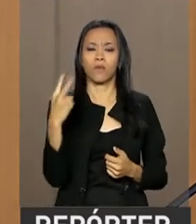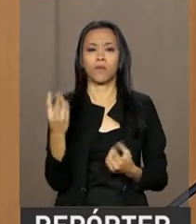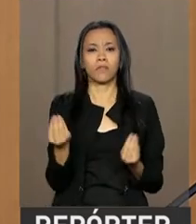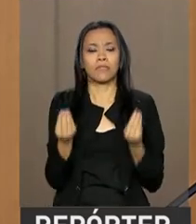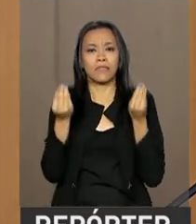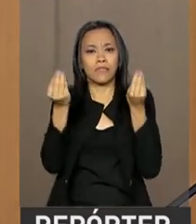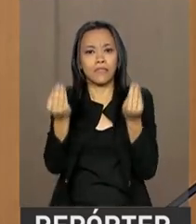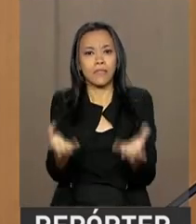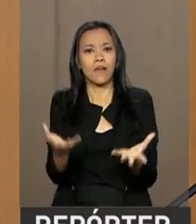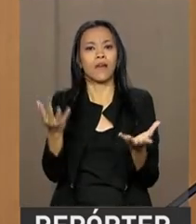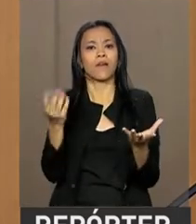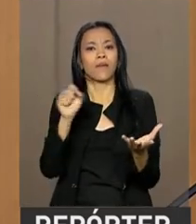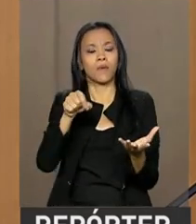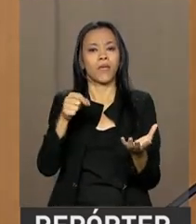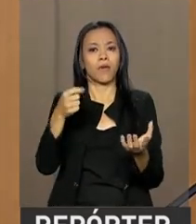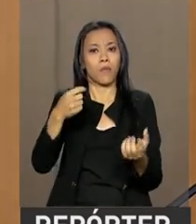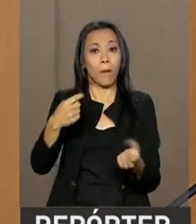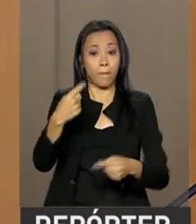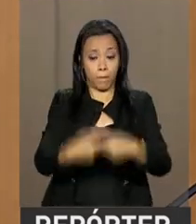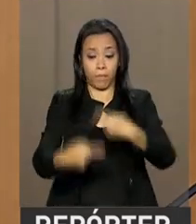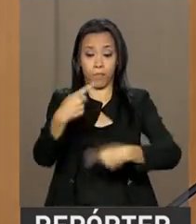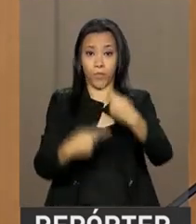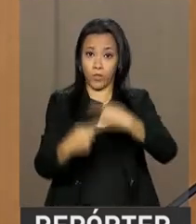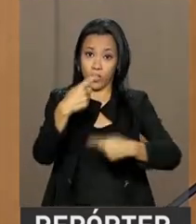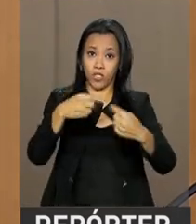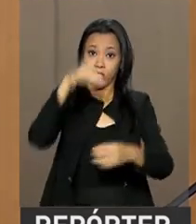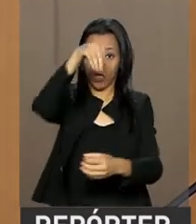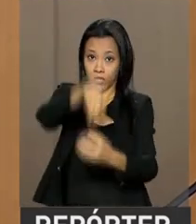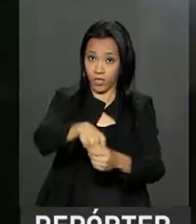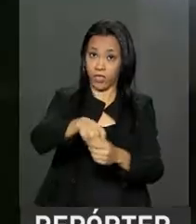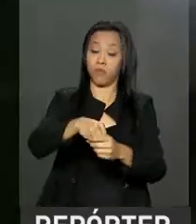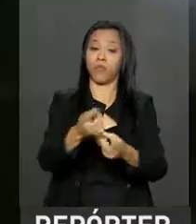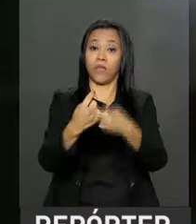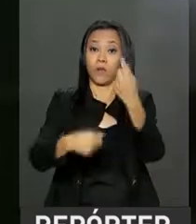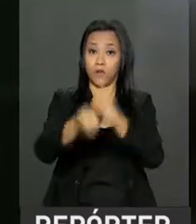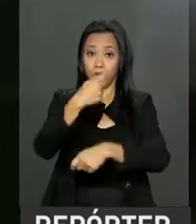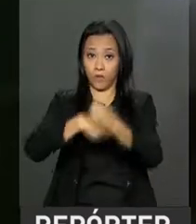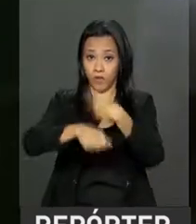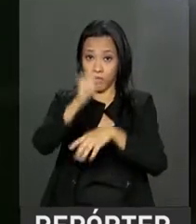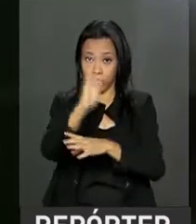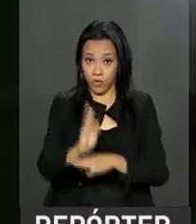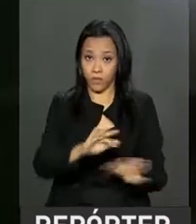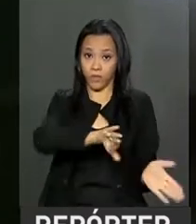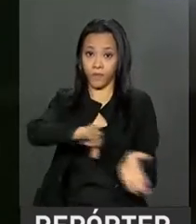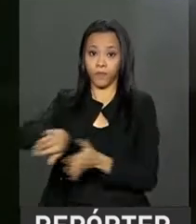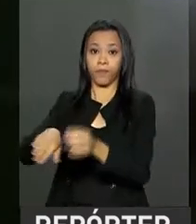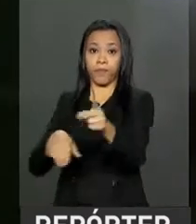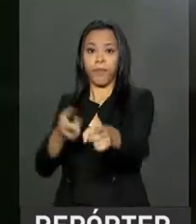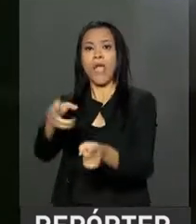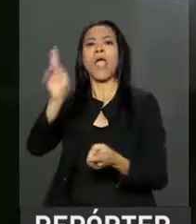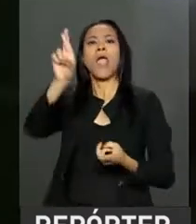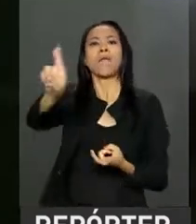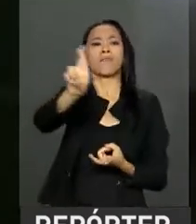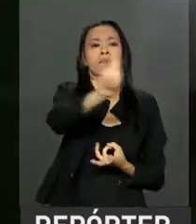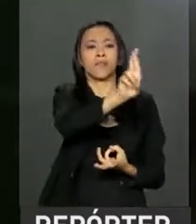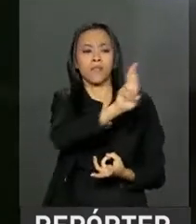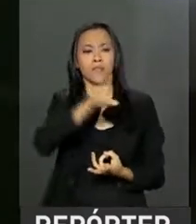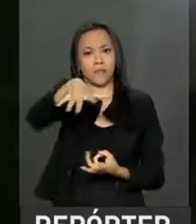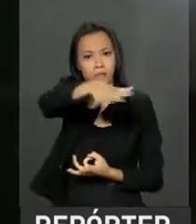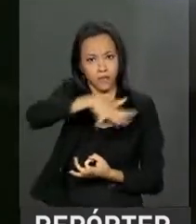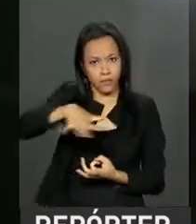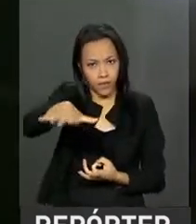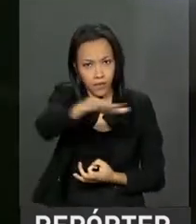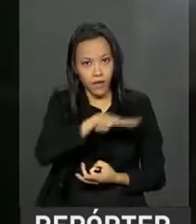da política econômica que vossa excelência está implementando no país para representantes do setor e investidores a